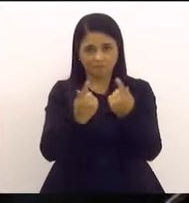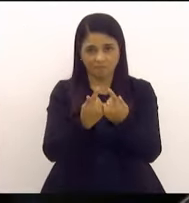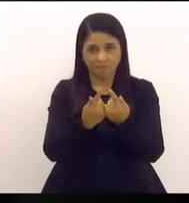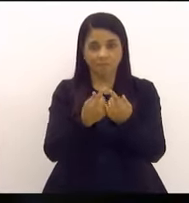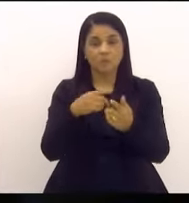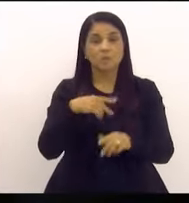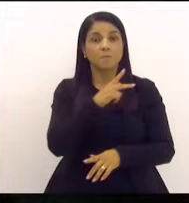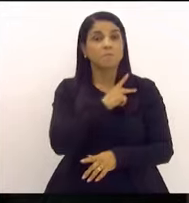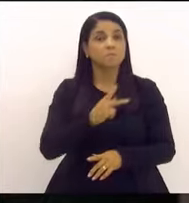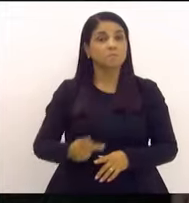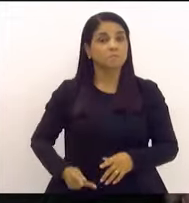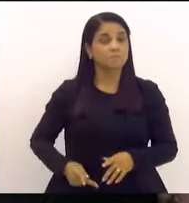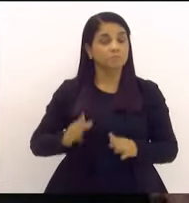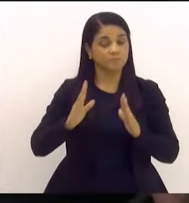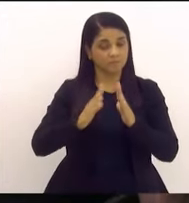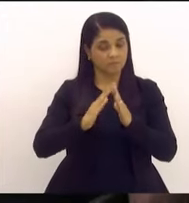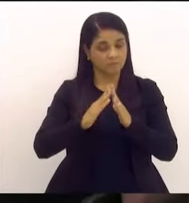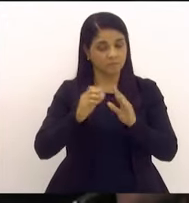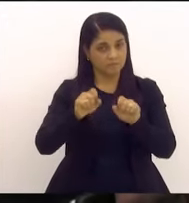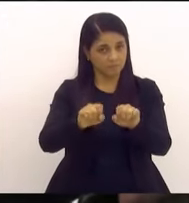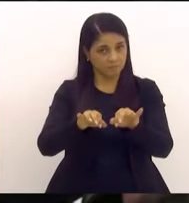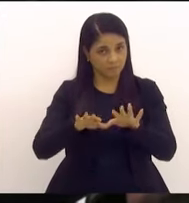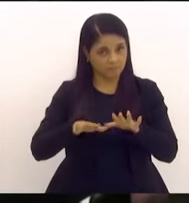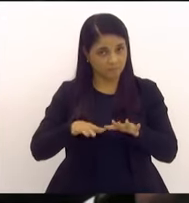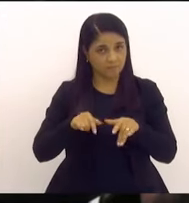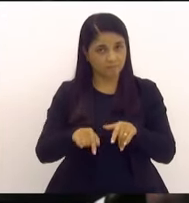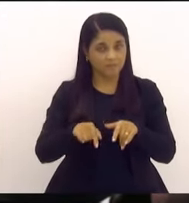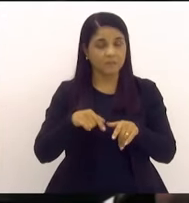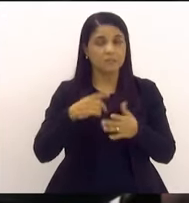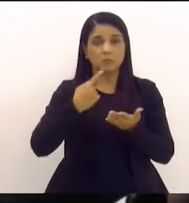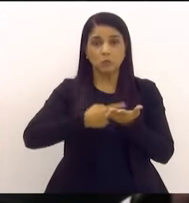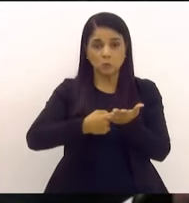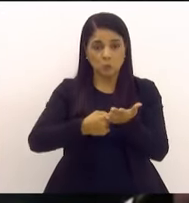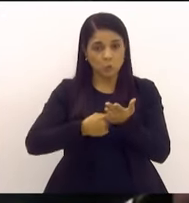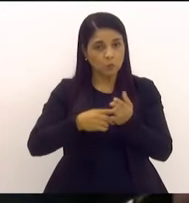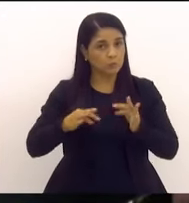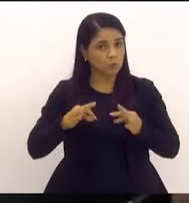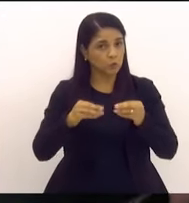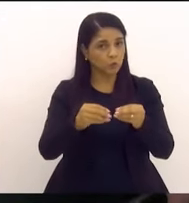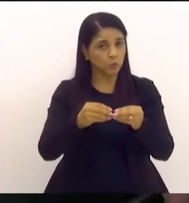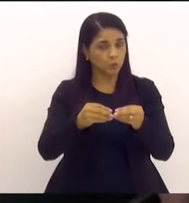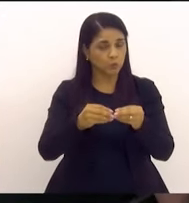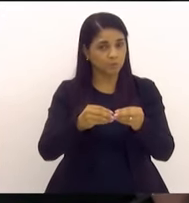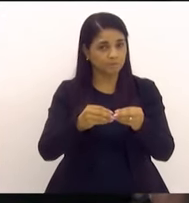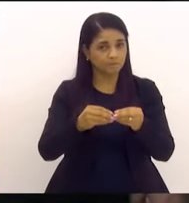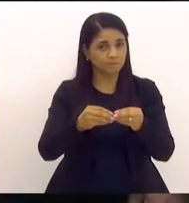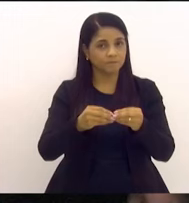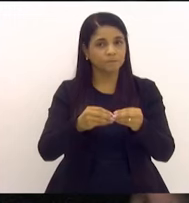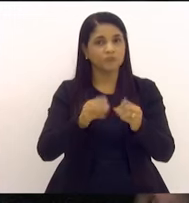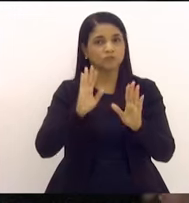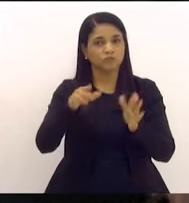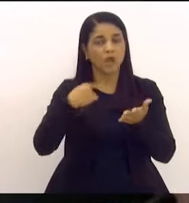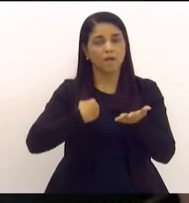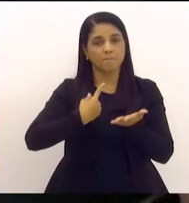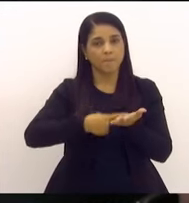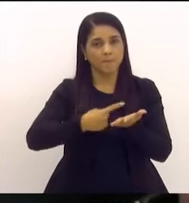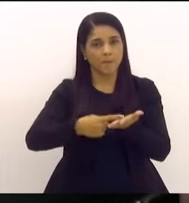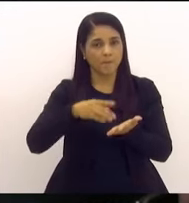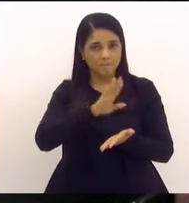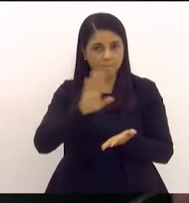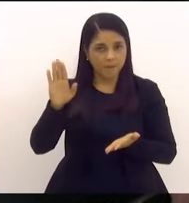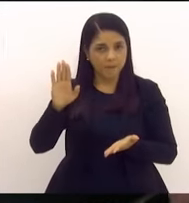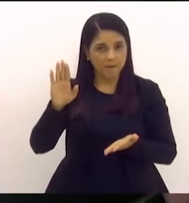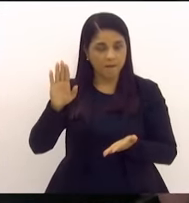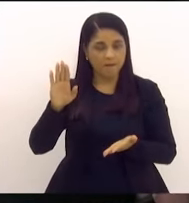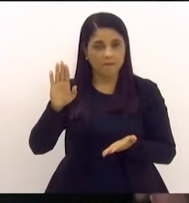vez que o presidente da casa, que cumpre tudo aquilo que trata, já se comprometeu e